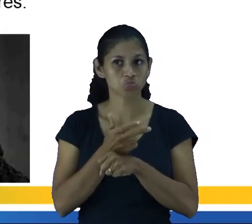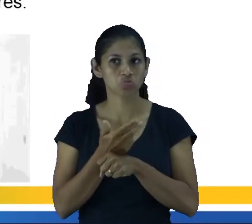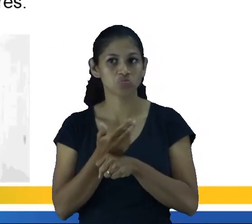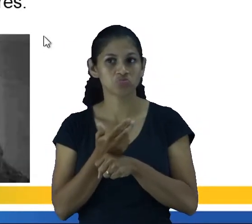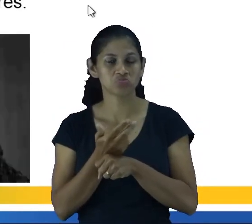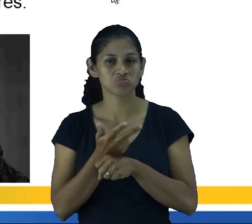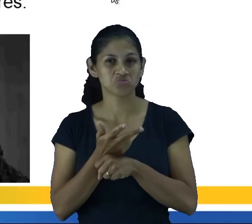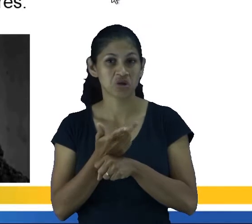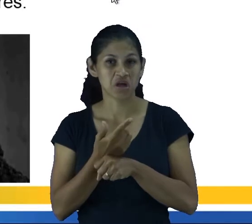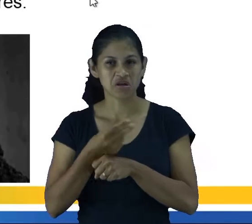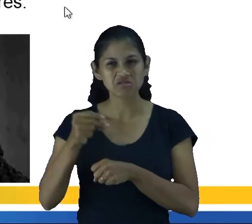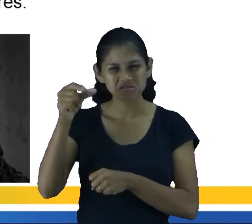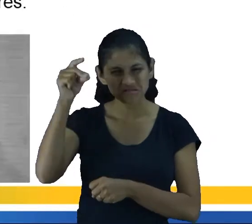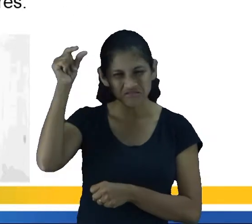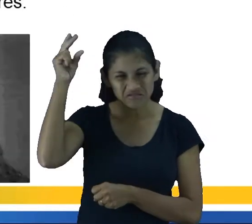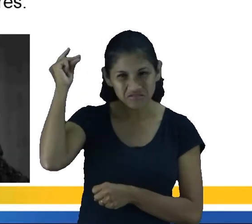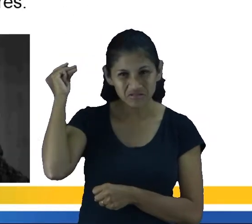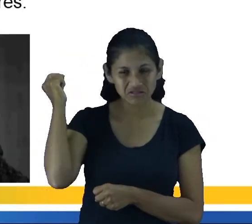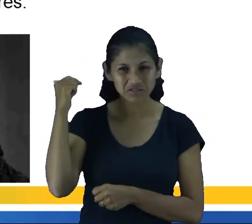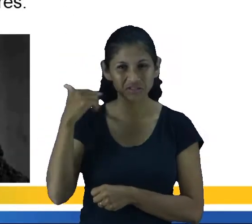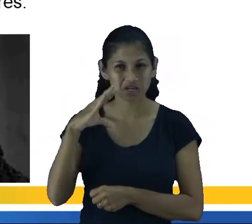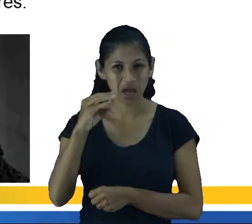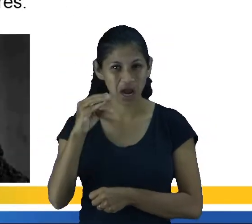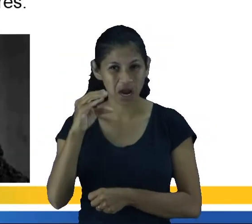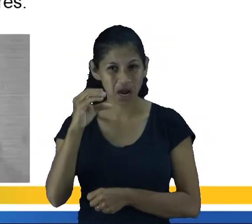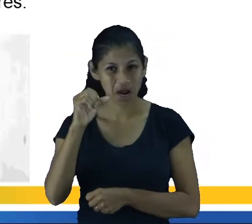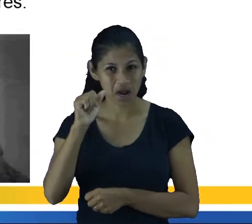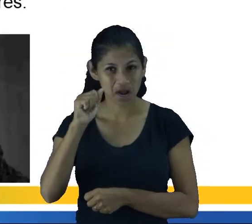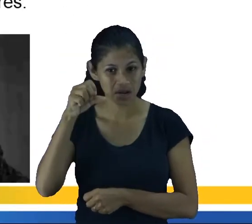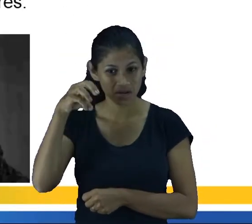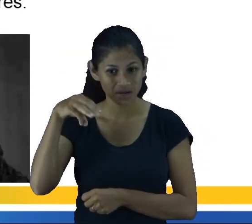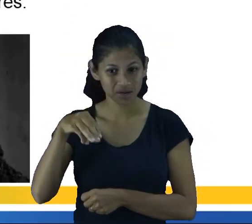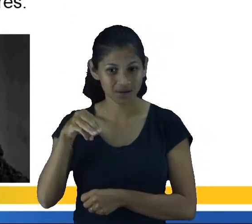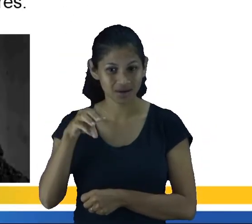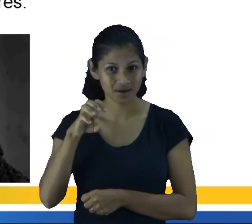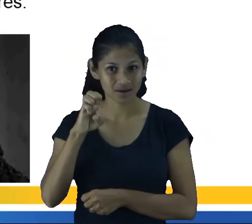celulares para tirar foto, mas antigamente a gente tinha esses flashes, né,